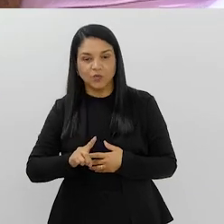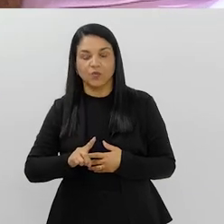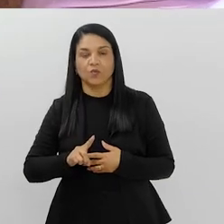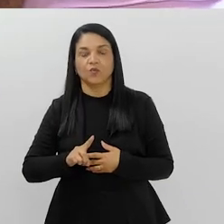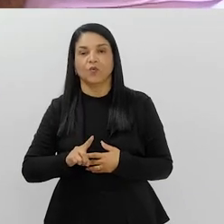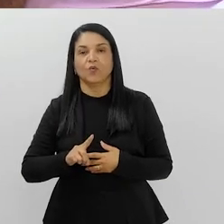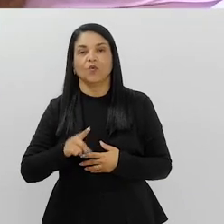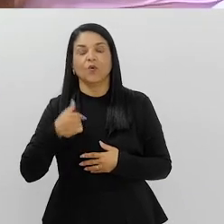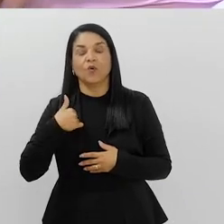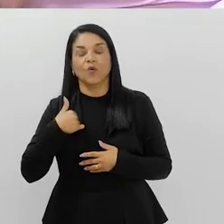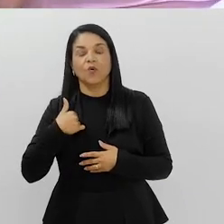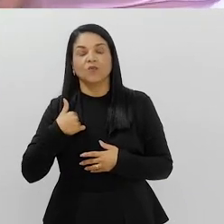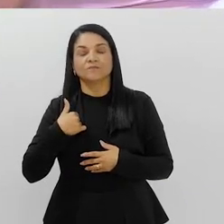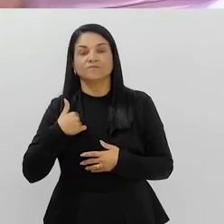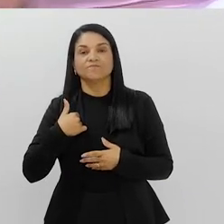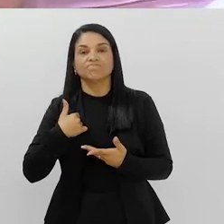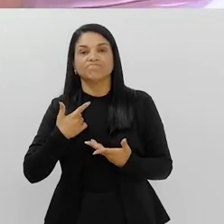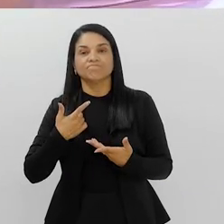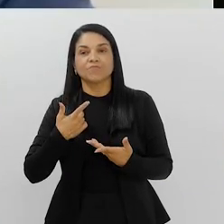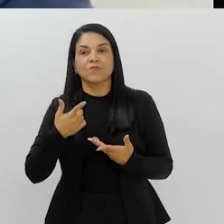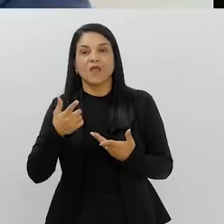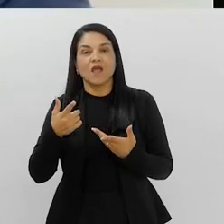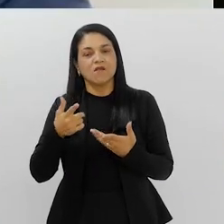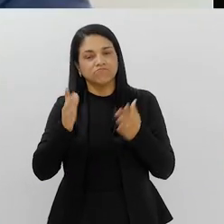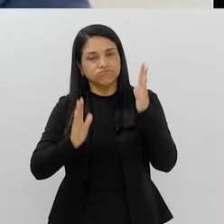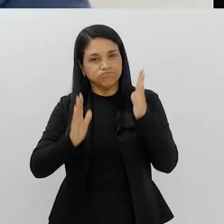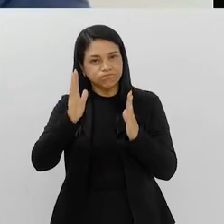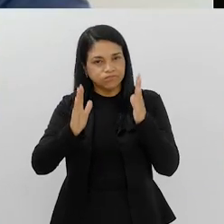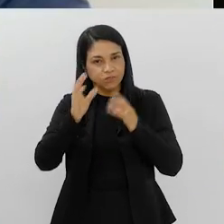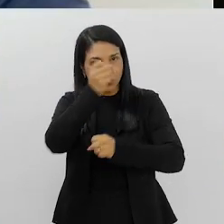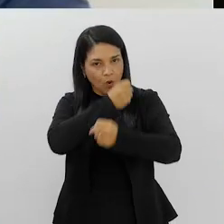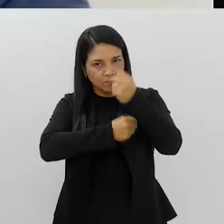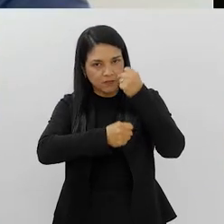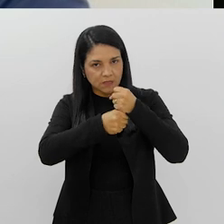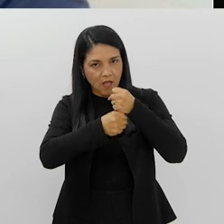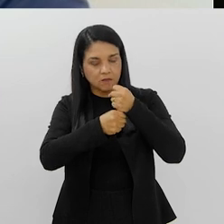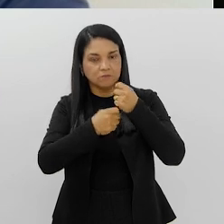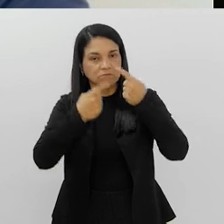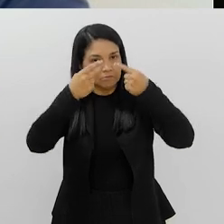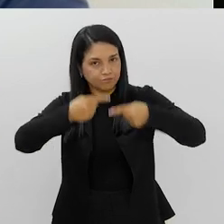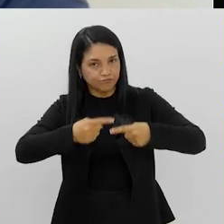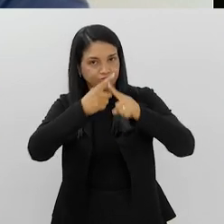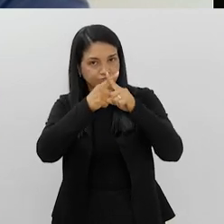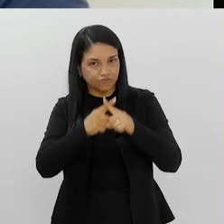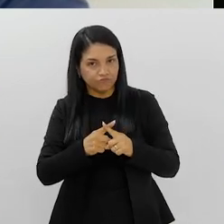né? É o homem forte de futebol. É, após a temporada do ano passado,